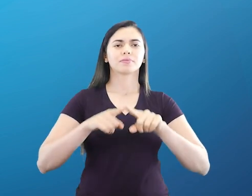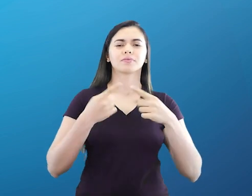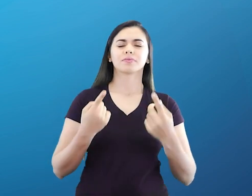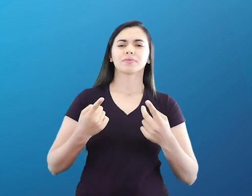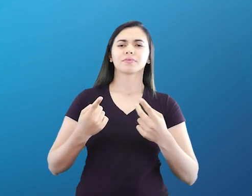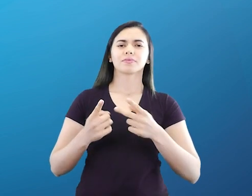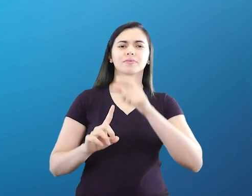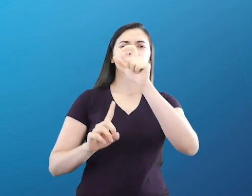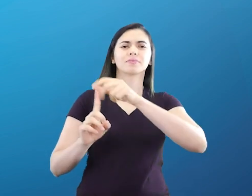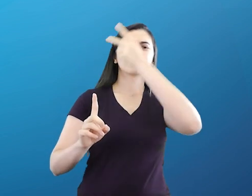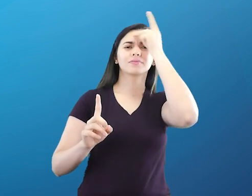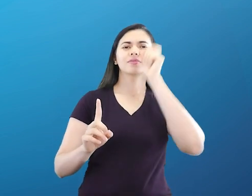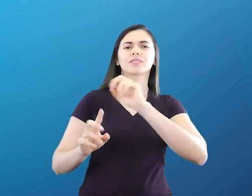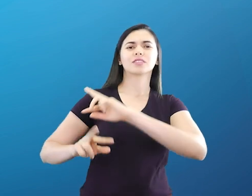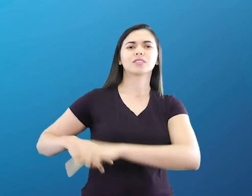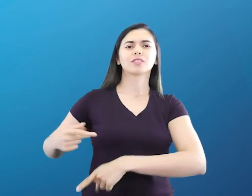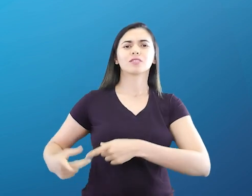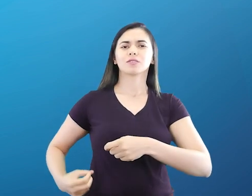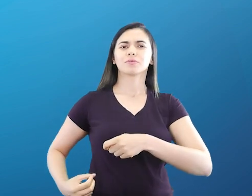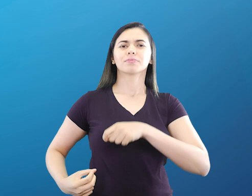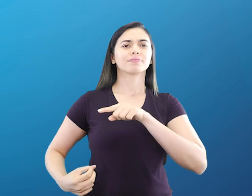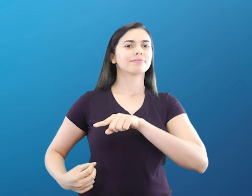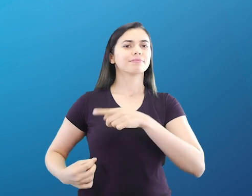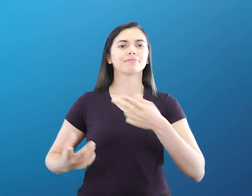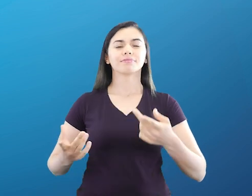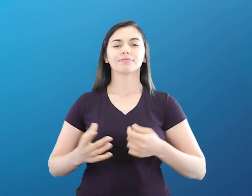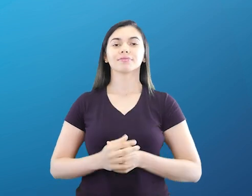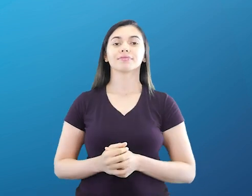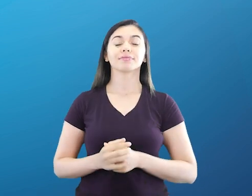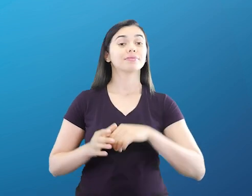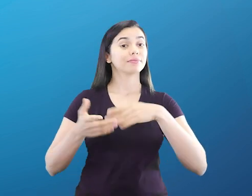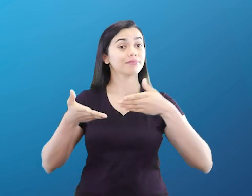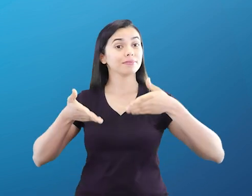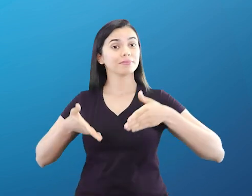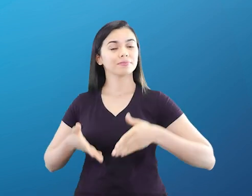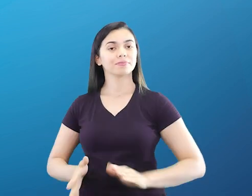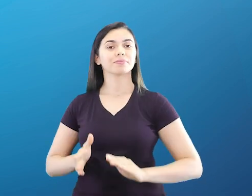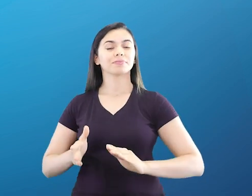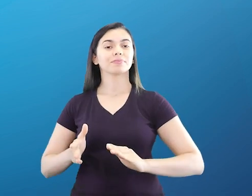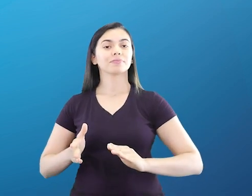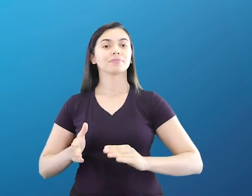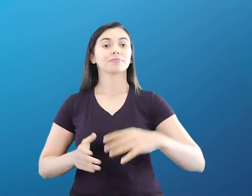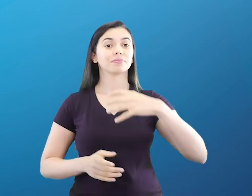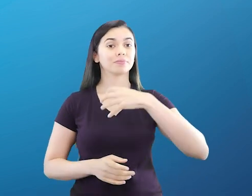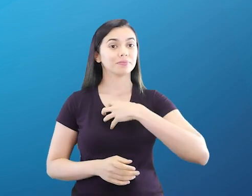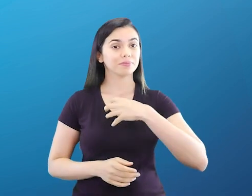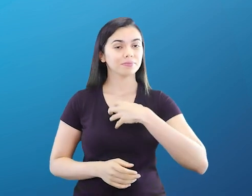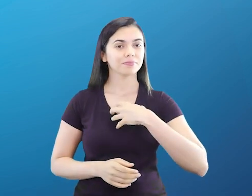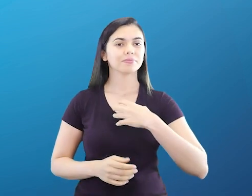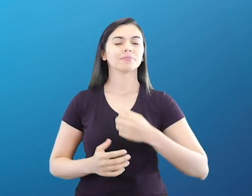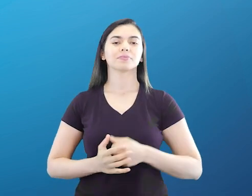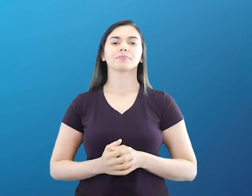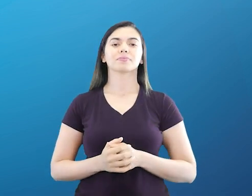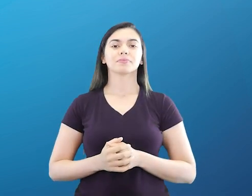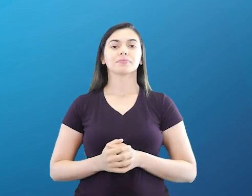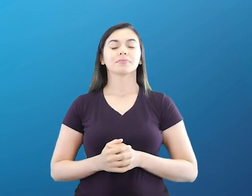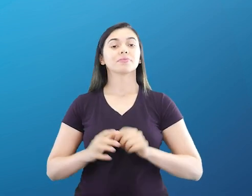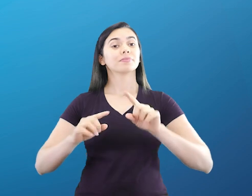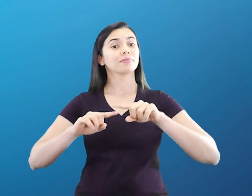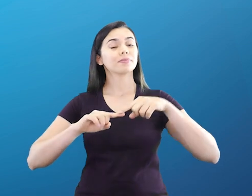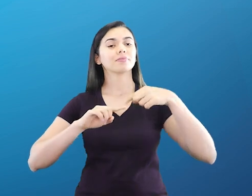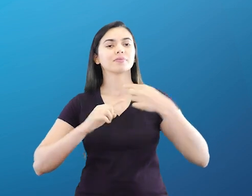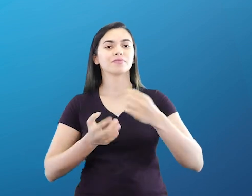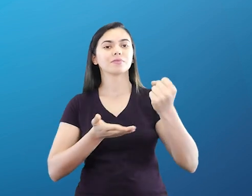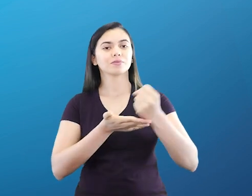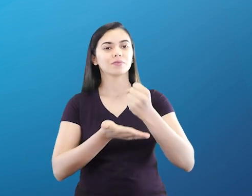Mas quem era Frei Manuel Procópio? Frei Manuel Procópio, ele nasceu na Bahia, no estado da Bahia, e